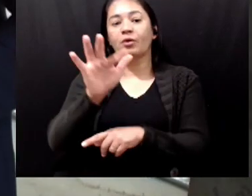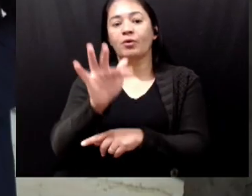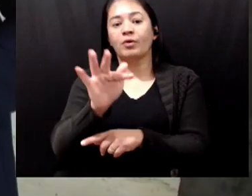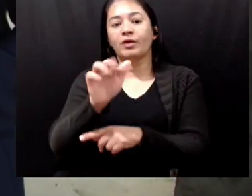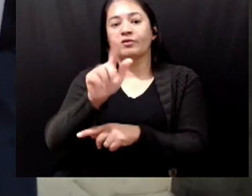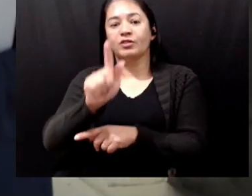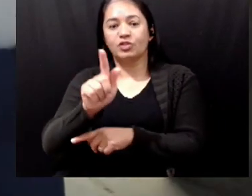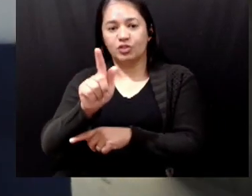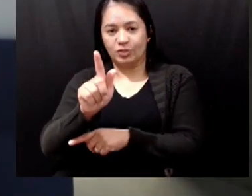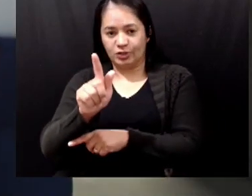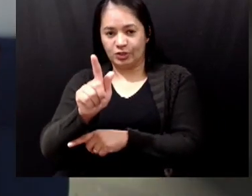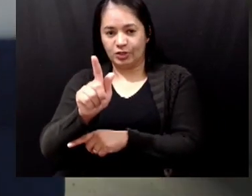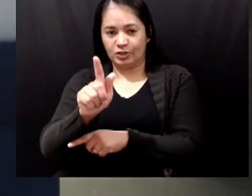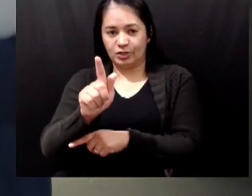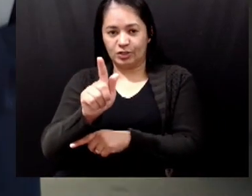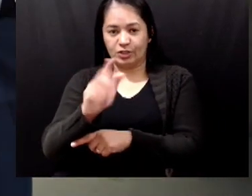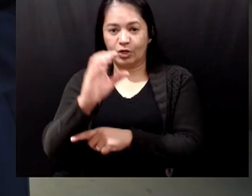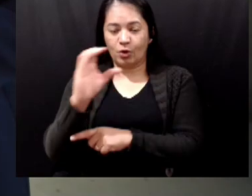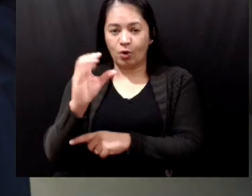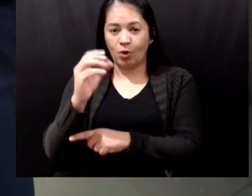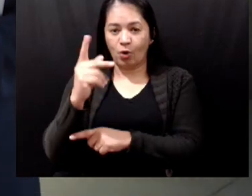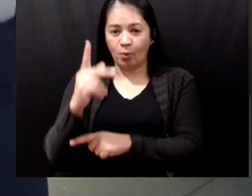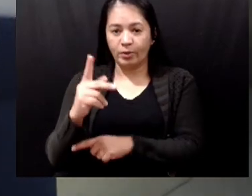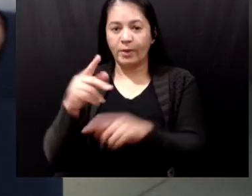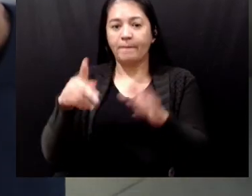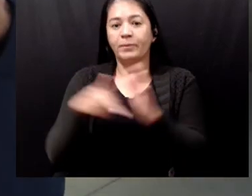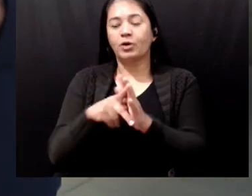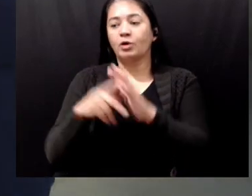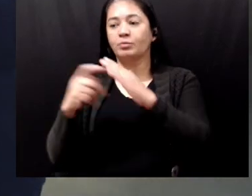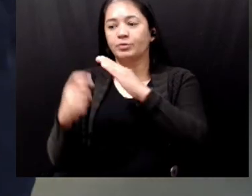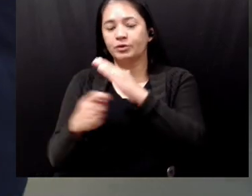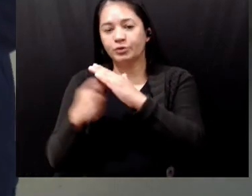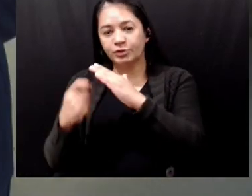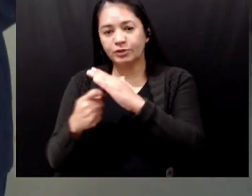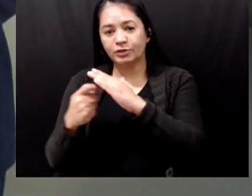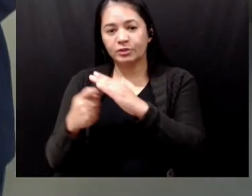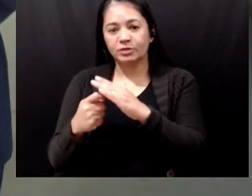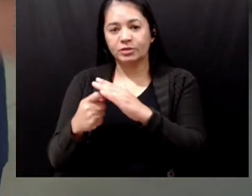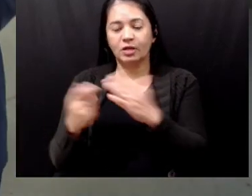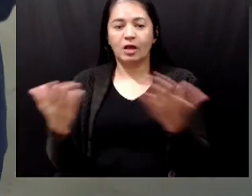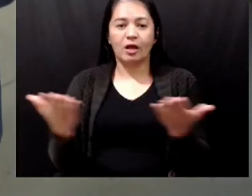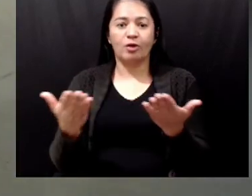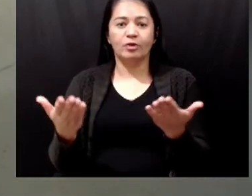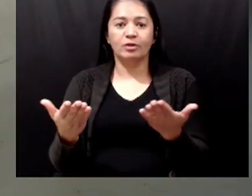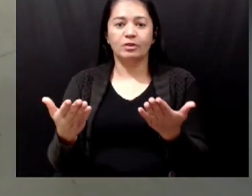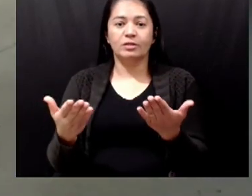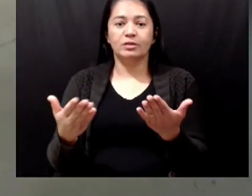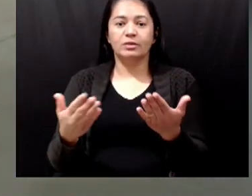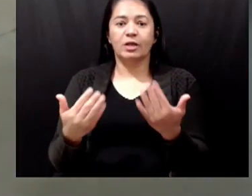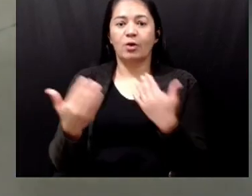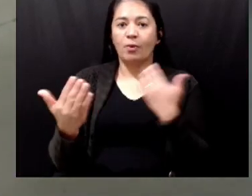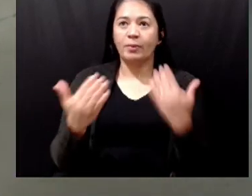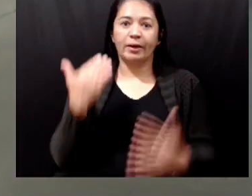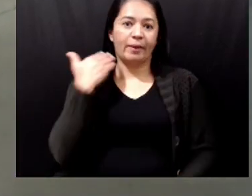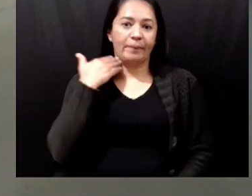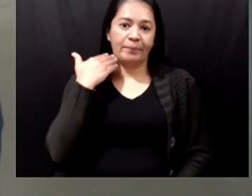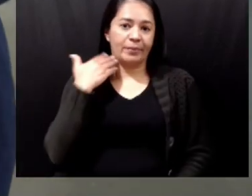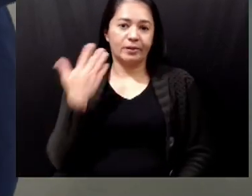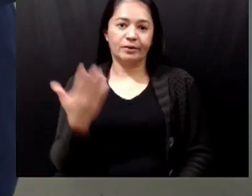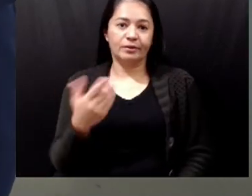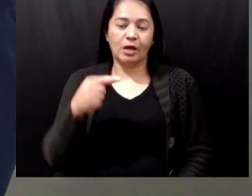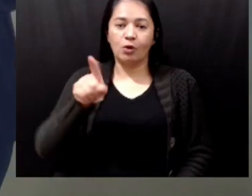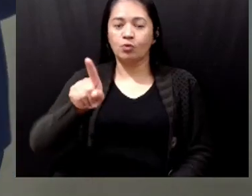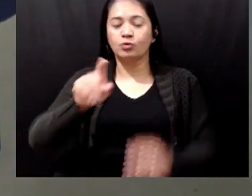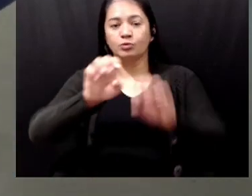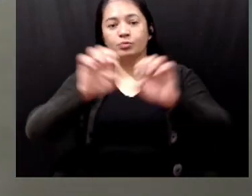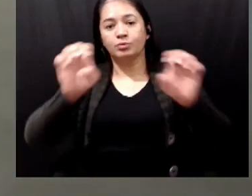para Cooperativas. As cooperativas hoje estão muito evoluídas, muito modernas, elas praticamente estão se equivalendo a bancos. Até a última estruturação